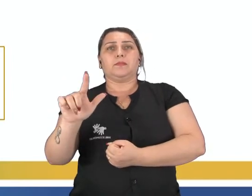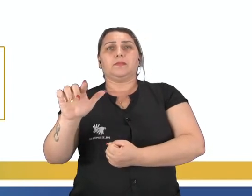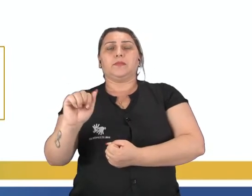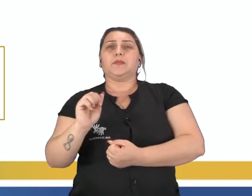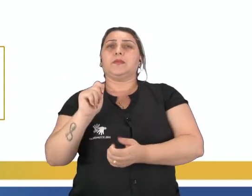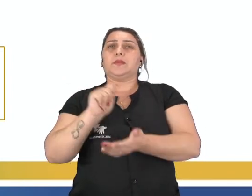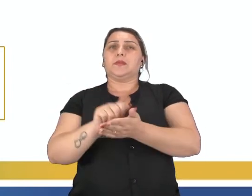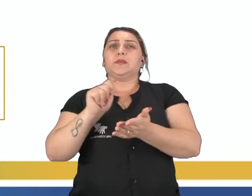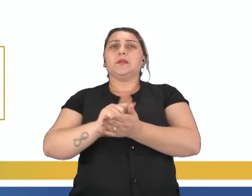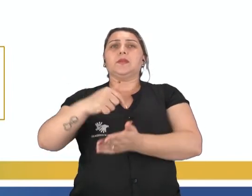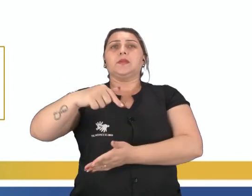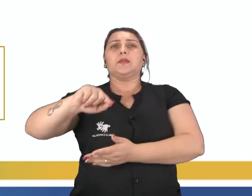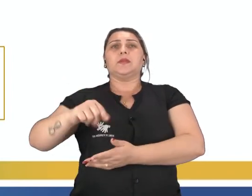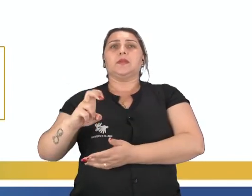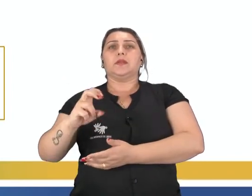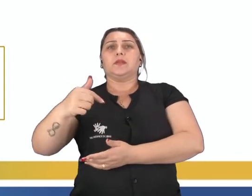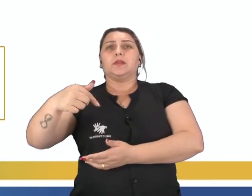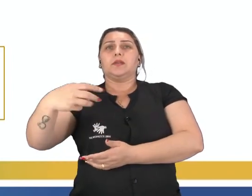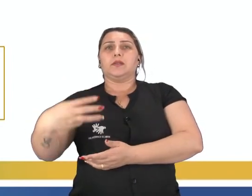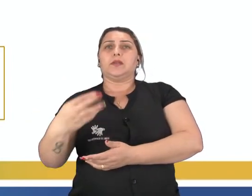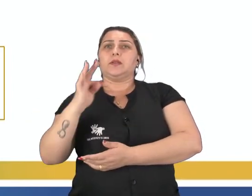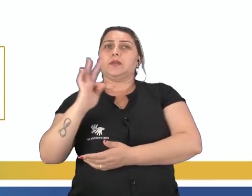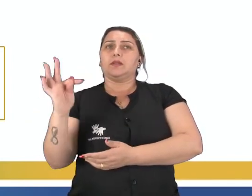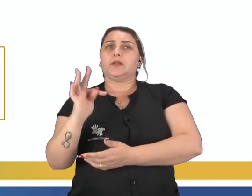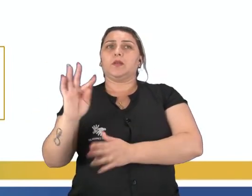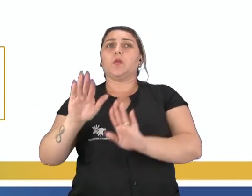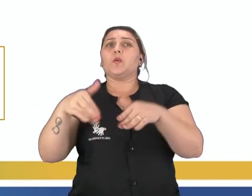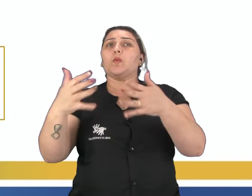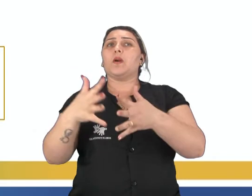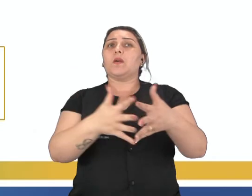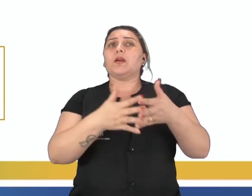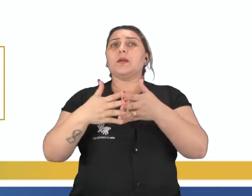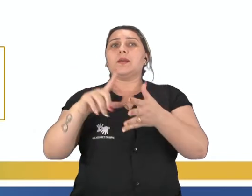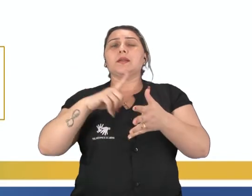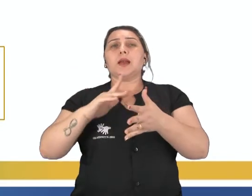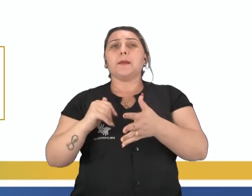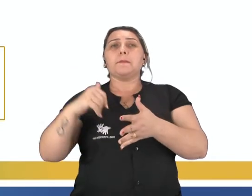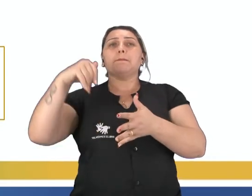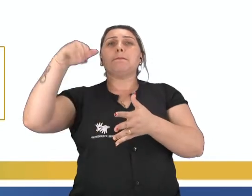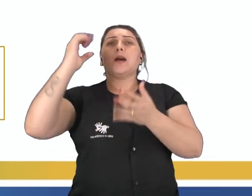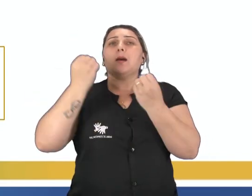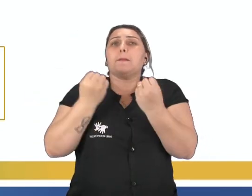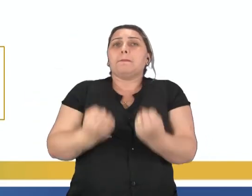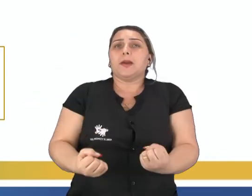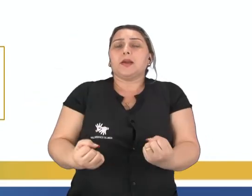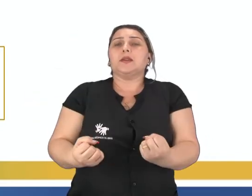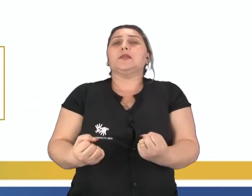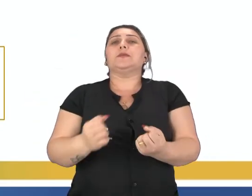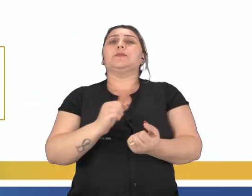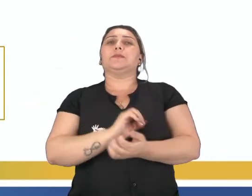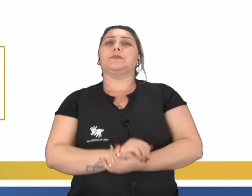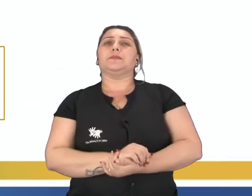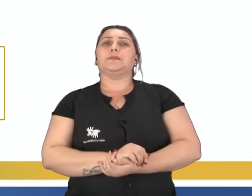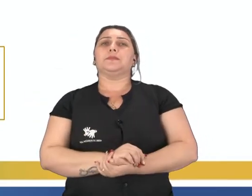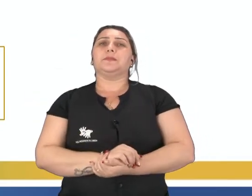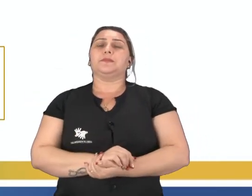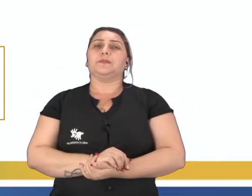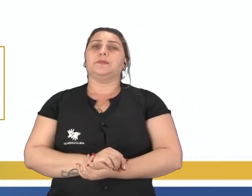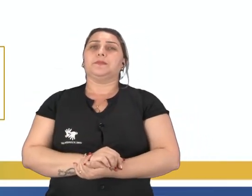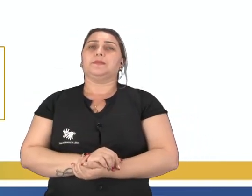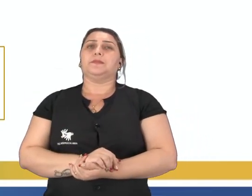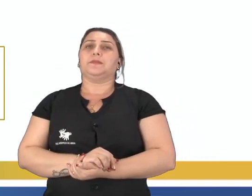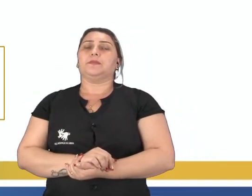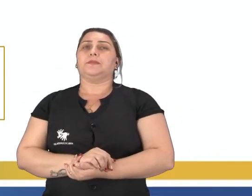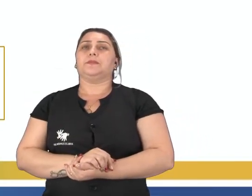Rafaela, registrou 7,573 milésimos de tonelada. Qual dos caminhões tem maior medida de massa